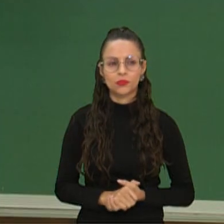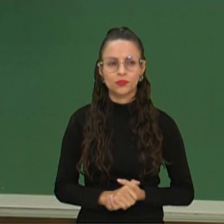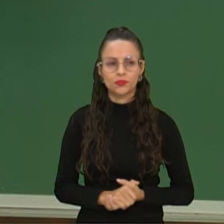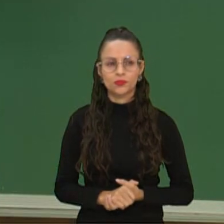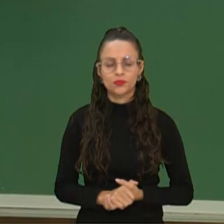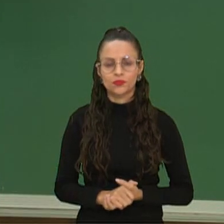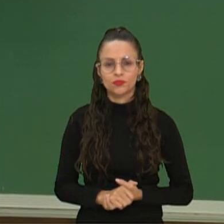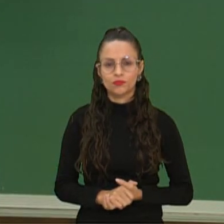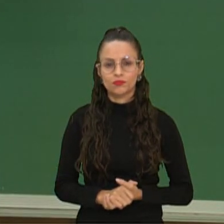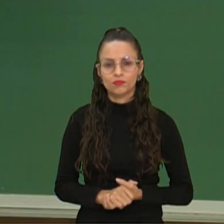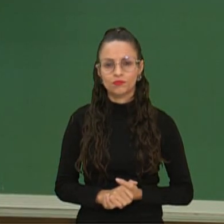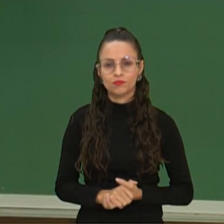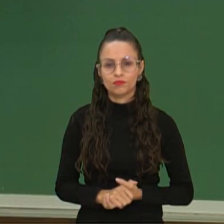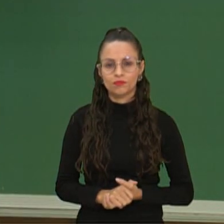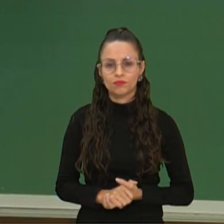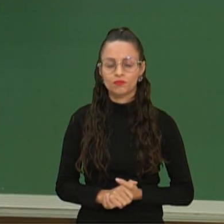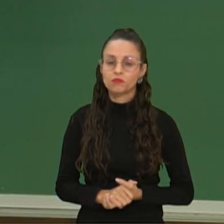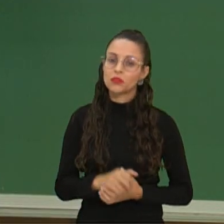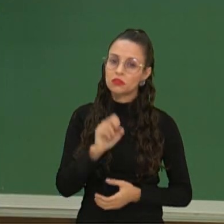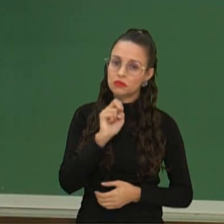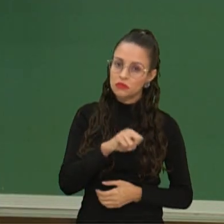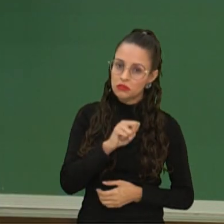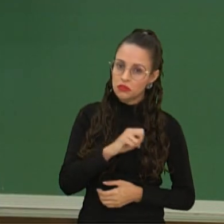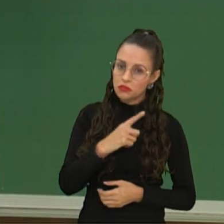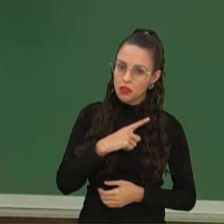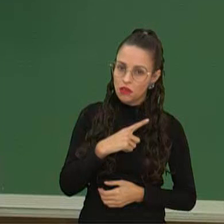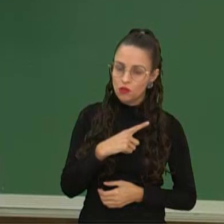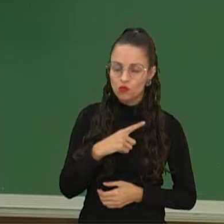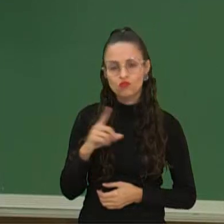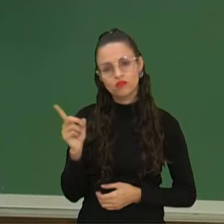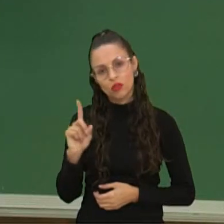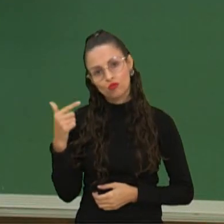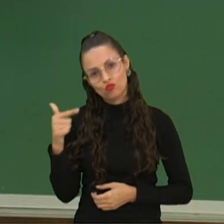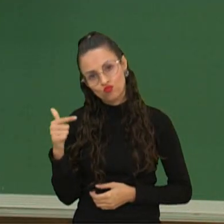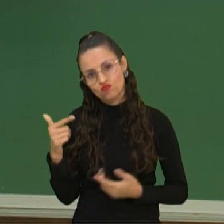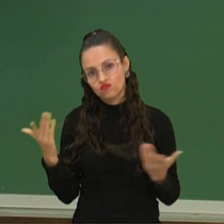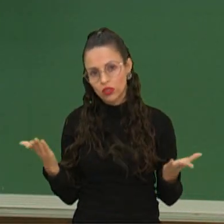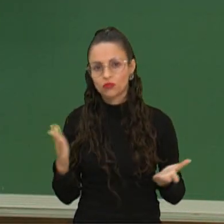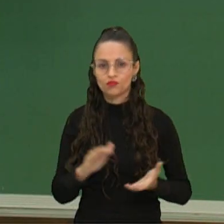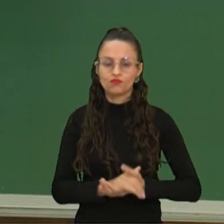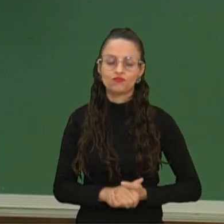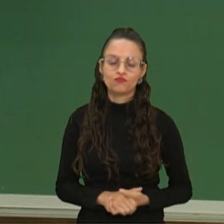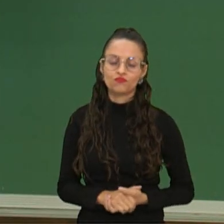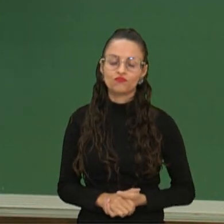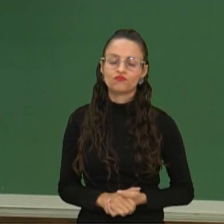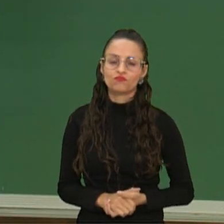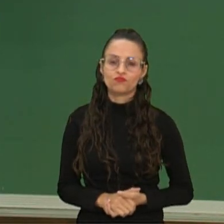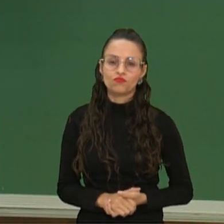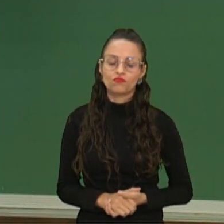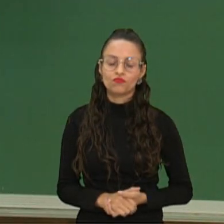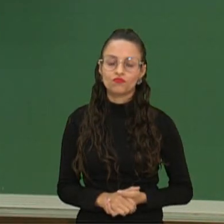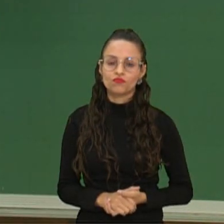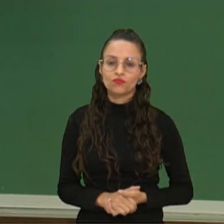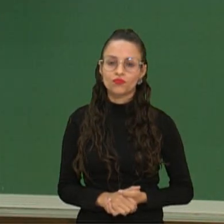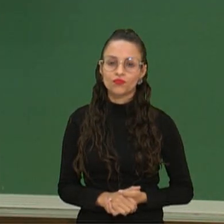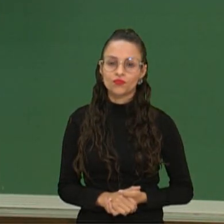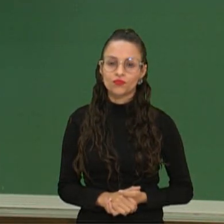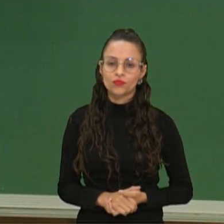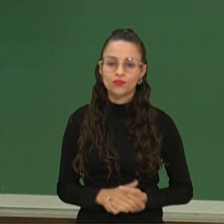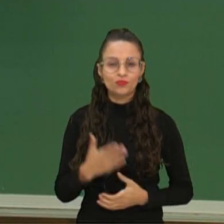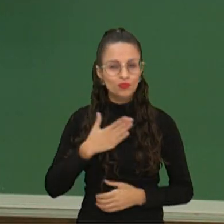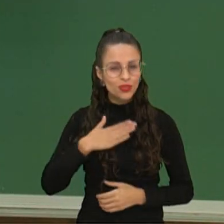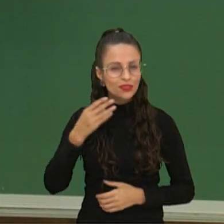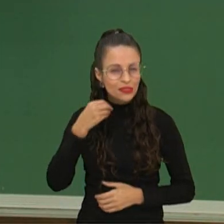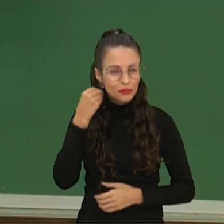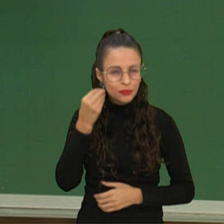Yes, I am, or no, I am not. Sim, eu tenho, não, eu não tenho, né? Medo de cometer erros. Aqui, pessoal, assim, na minha experiência